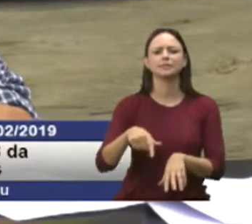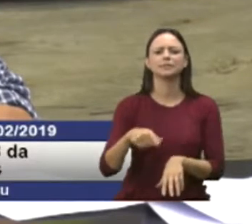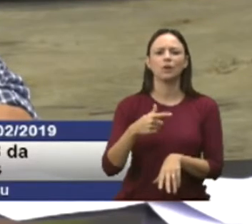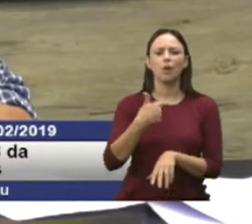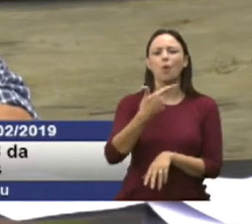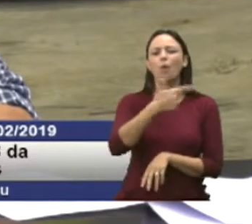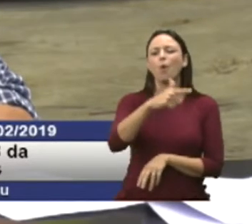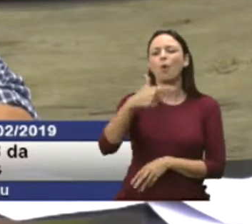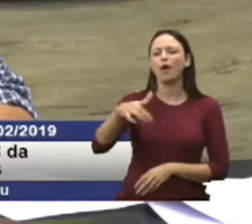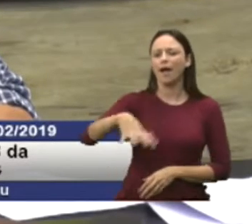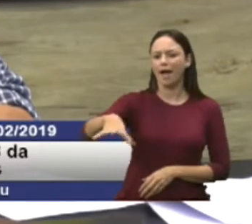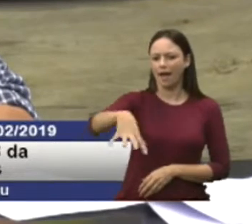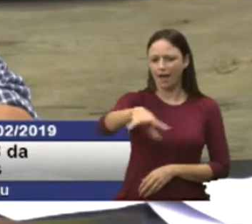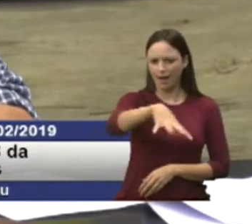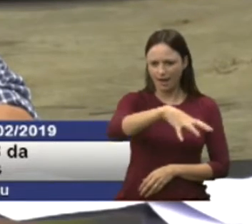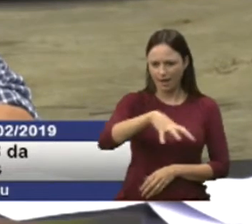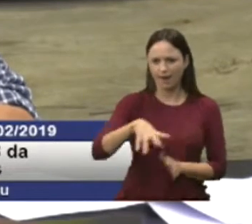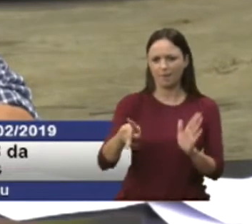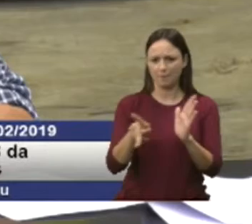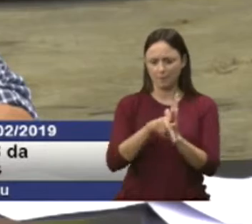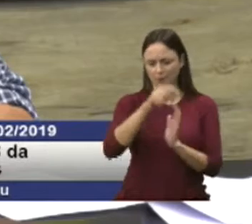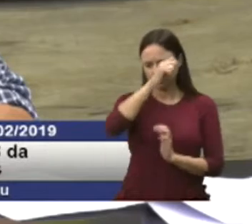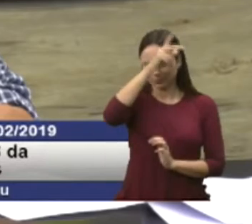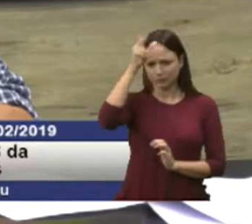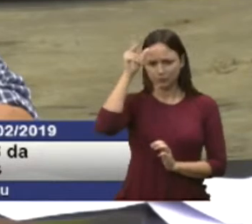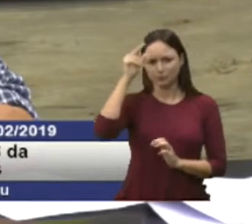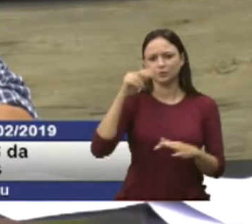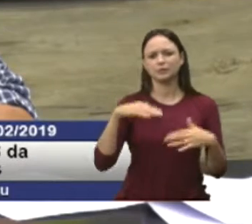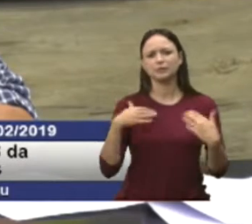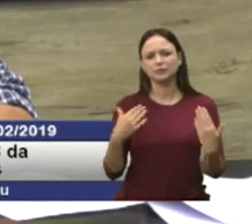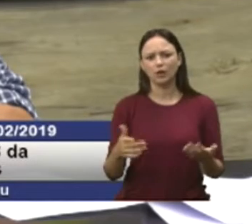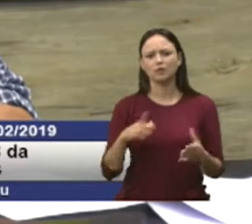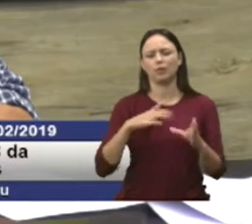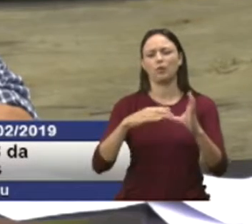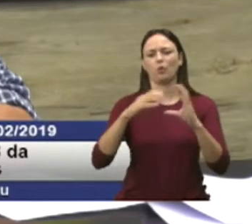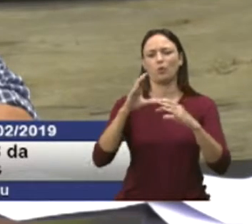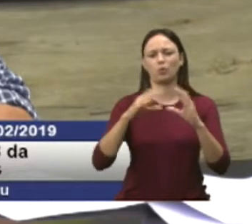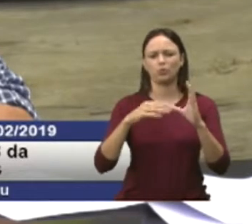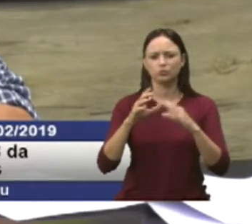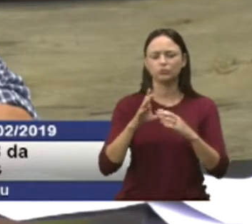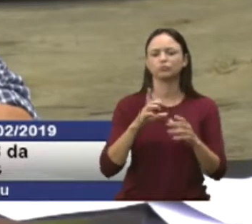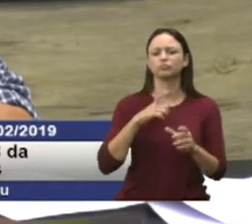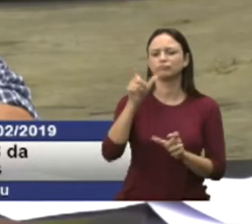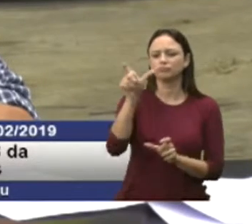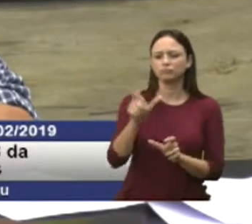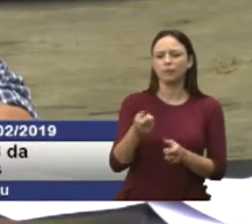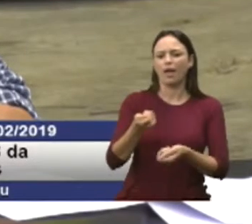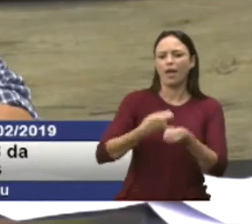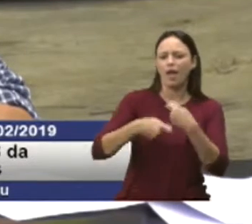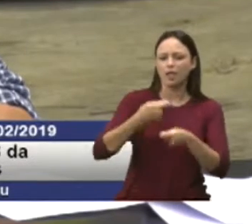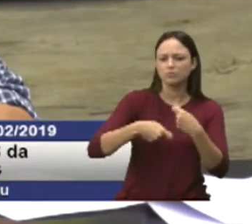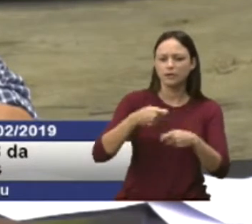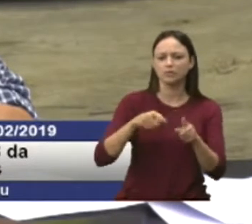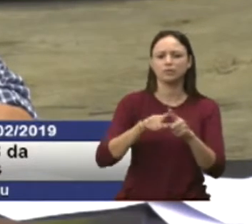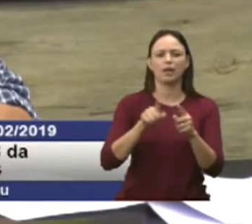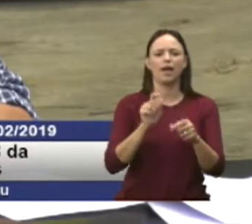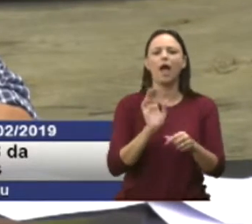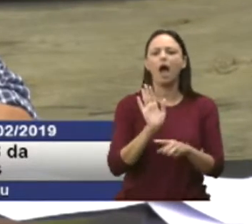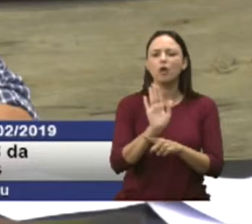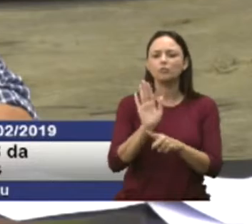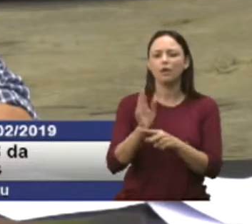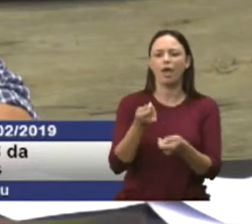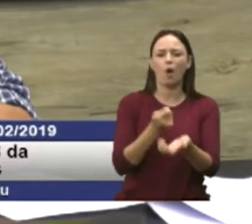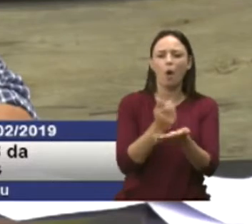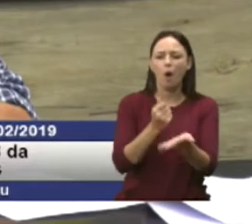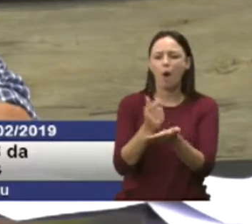outras áreas da Prefeitura. Então, nós teremos concursos para agentes administrativos, auxiliar de compras,